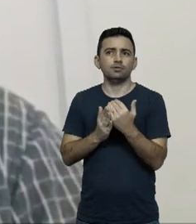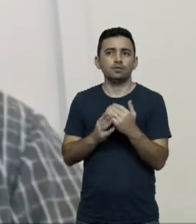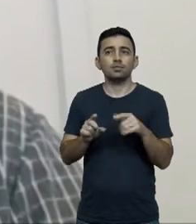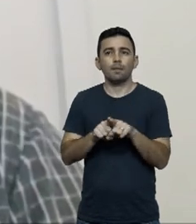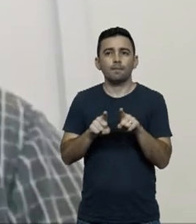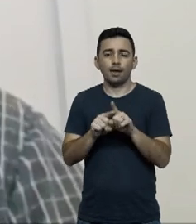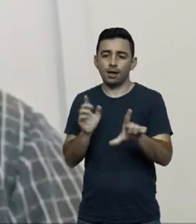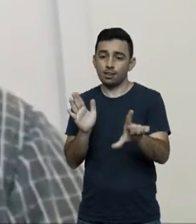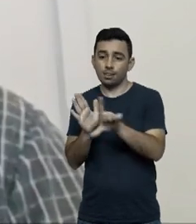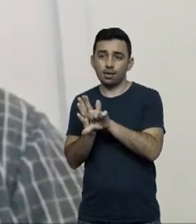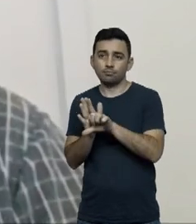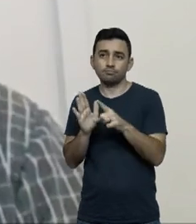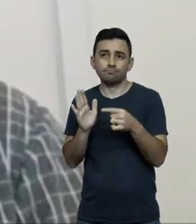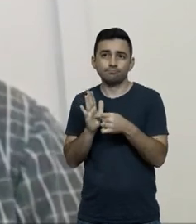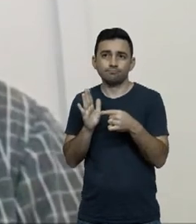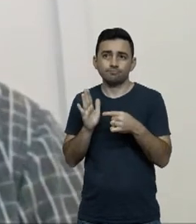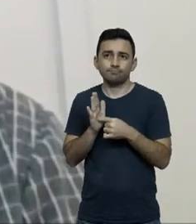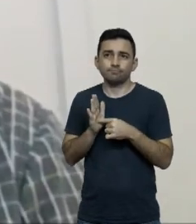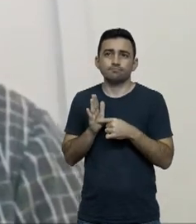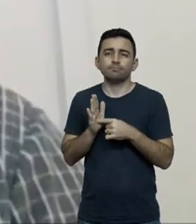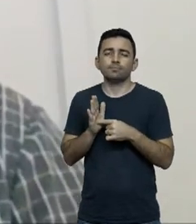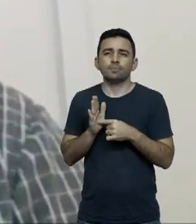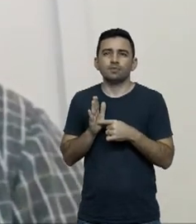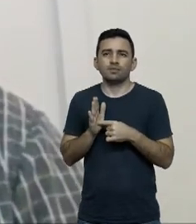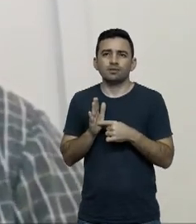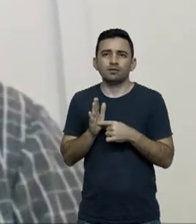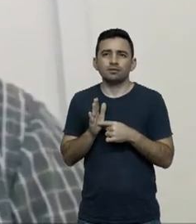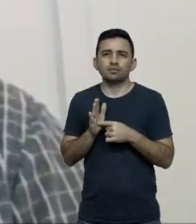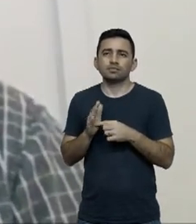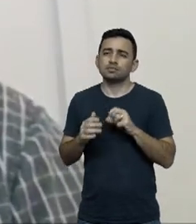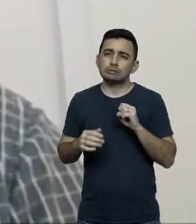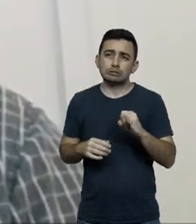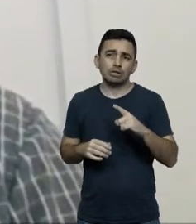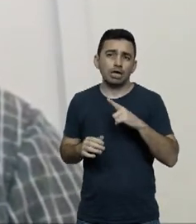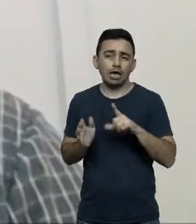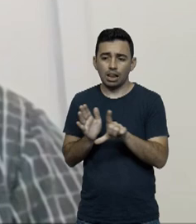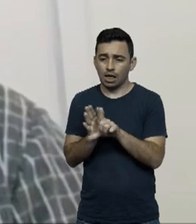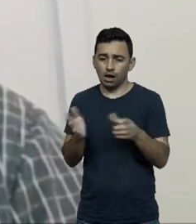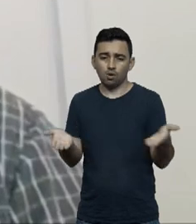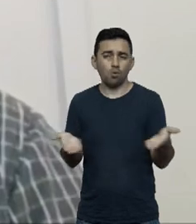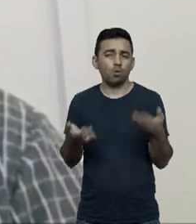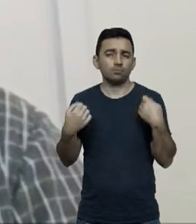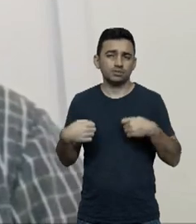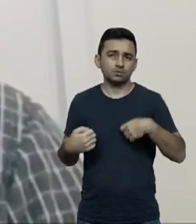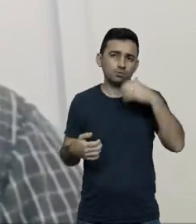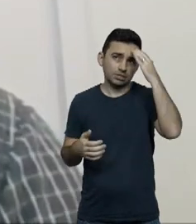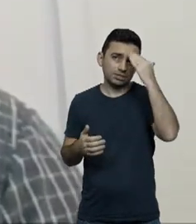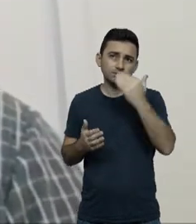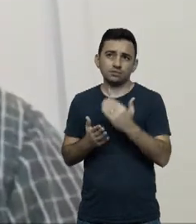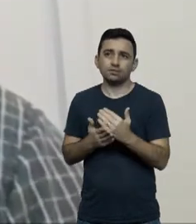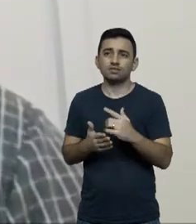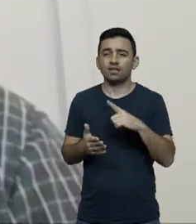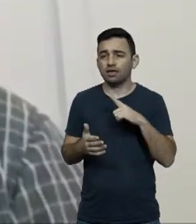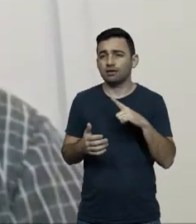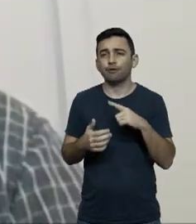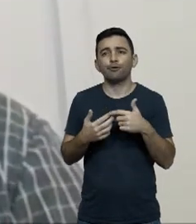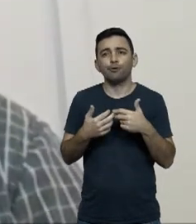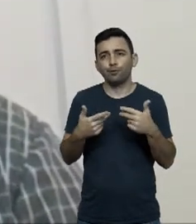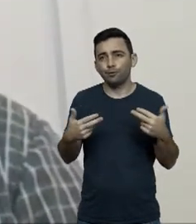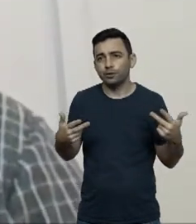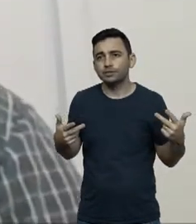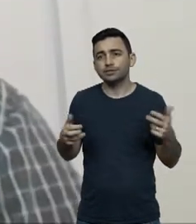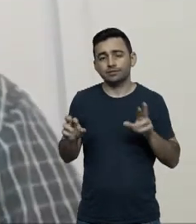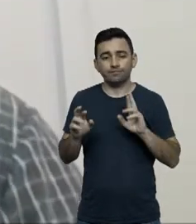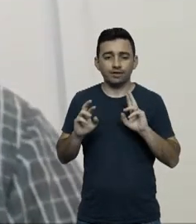contra a legislação em relação a gente que enquanto tivermos a legislação vigente a gente tem que cumprir então tem possa saber que realmente tem